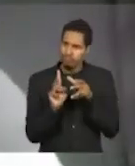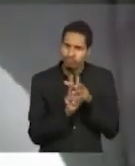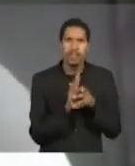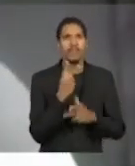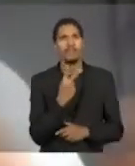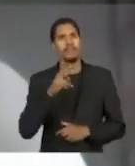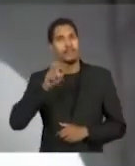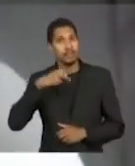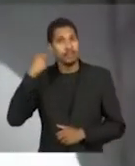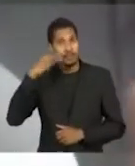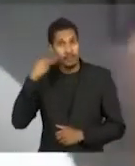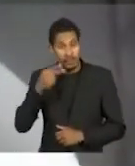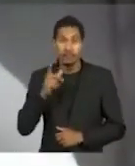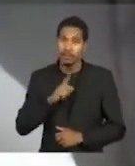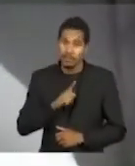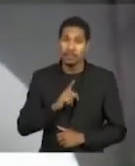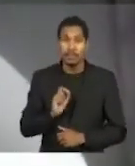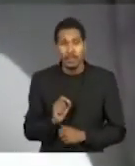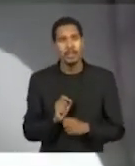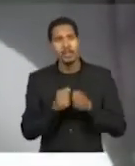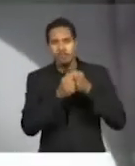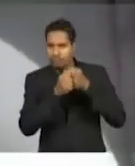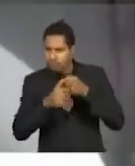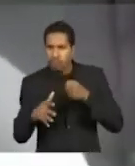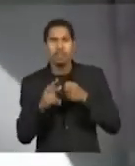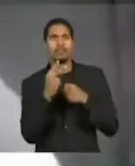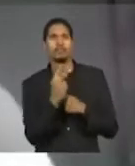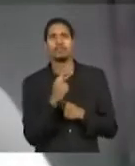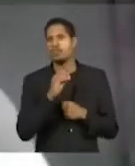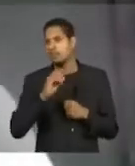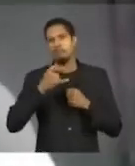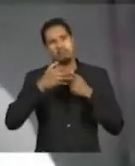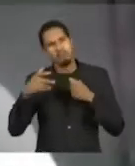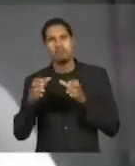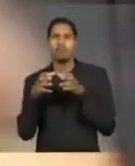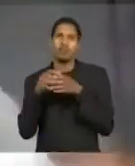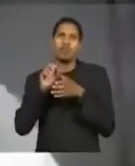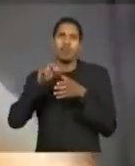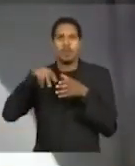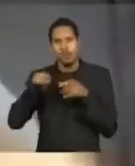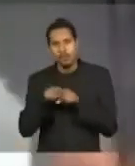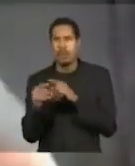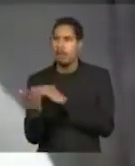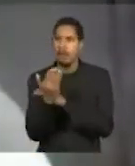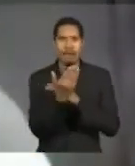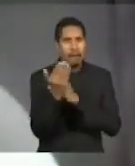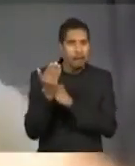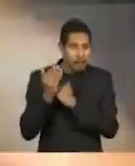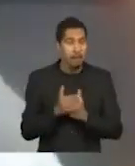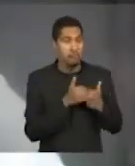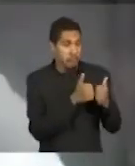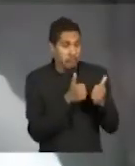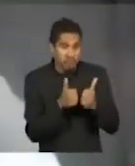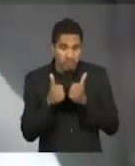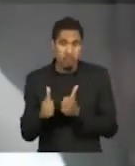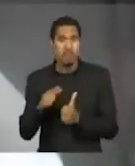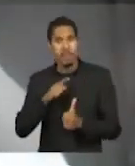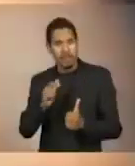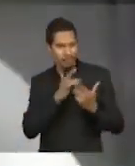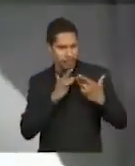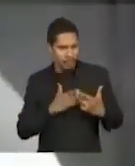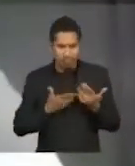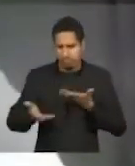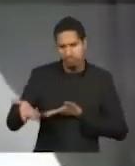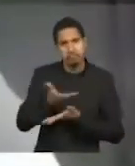participando e 200 e tantas organizações não governamentais. Tem funcionado muito bem na parte de solidariedade